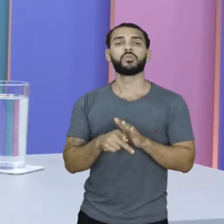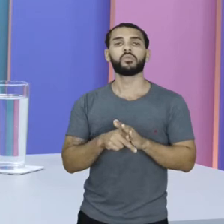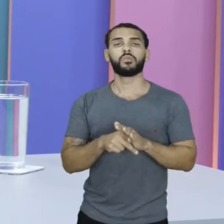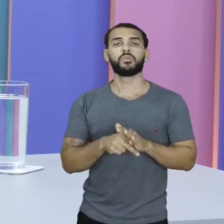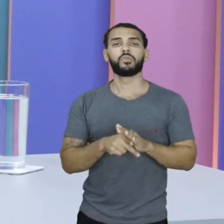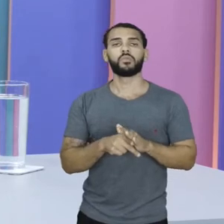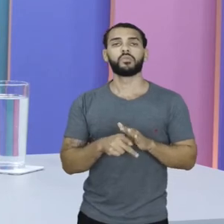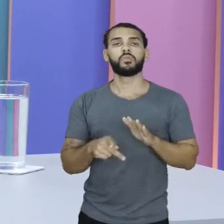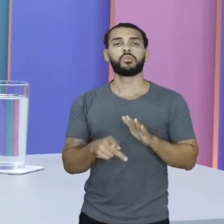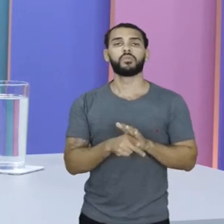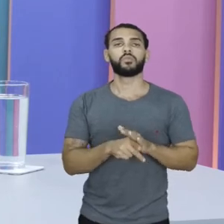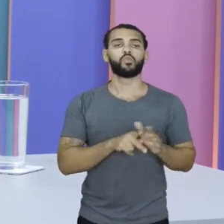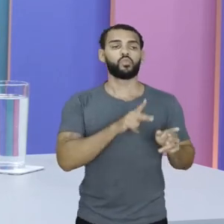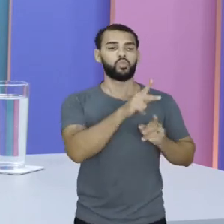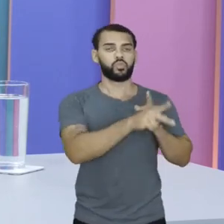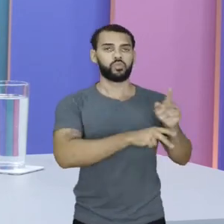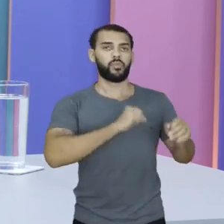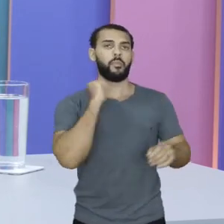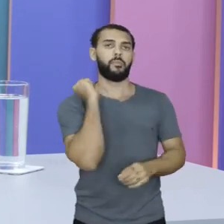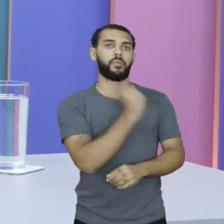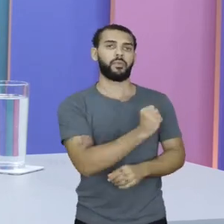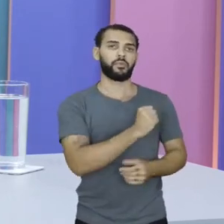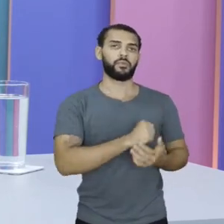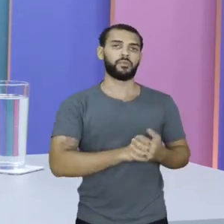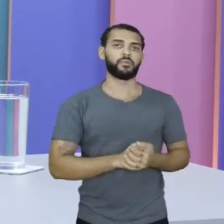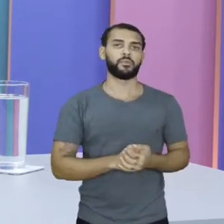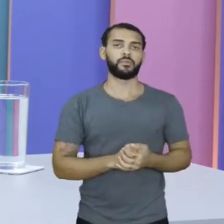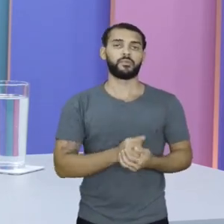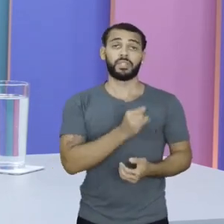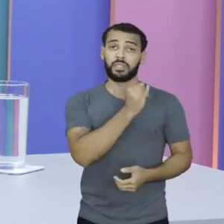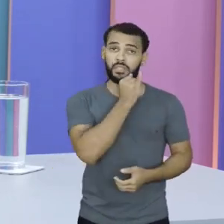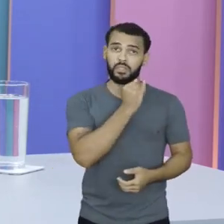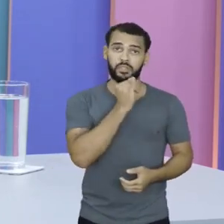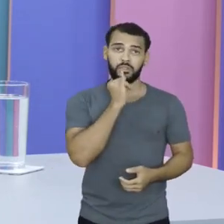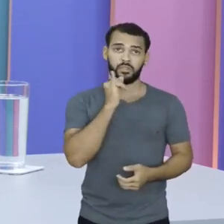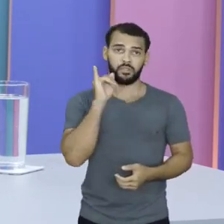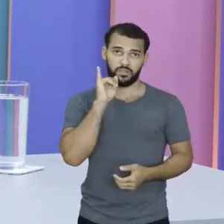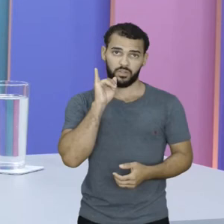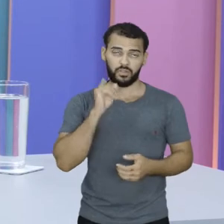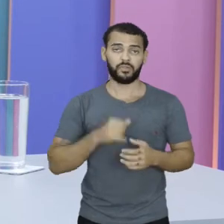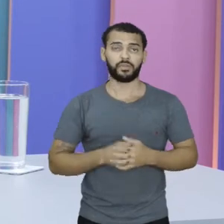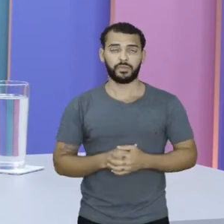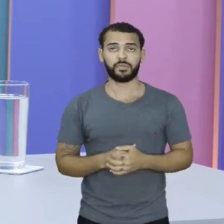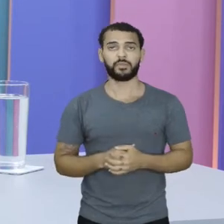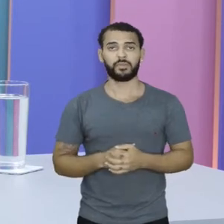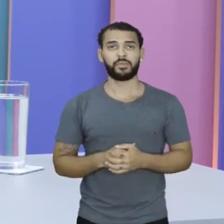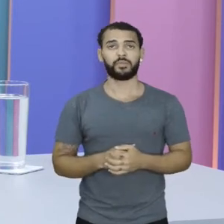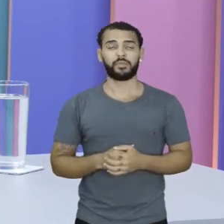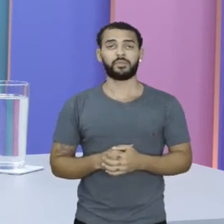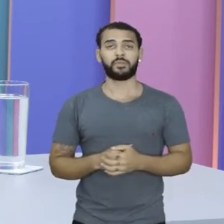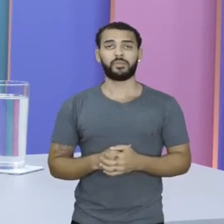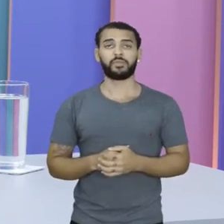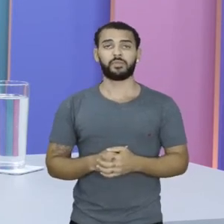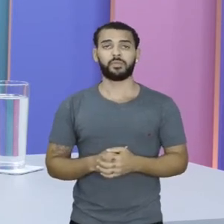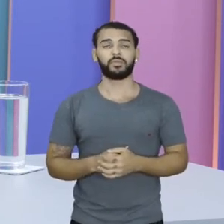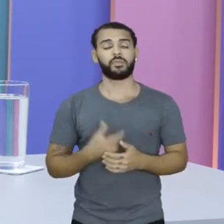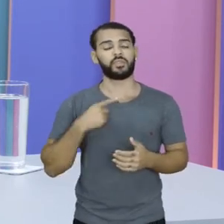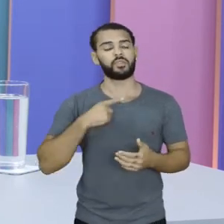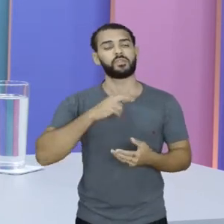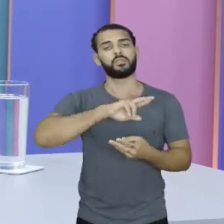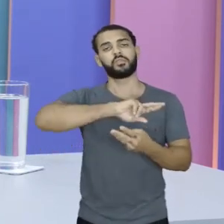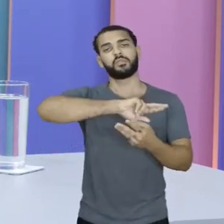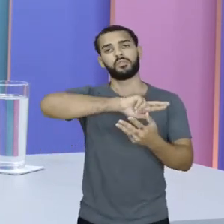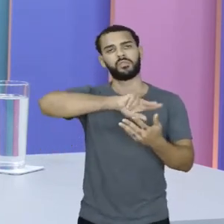foi praticado contra o povo Yanomami, né? E que se estende para tantas outras,